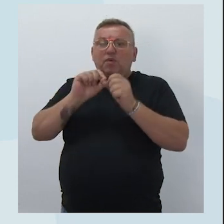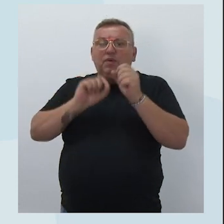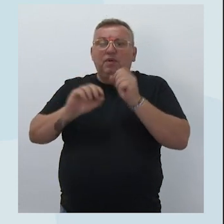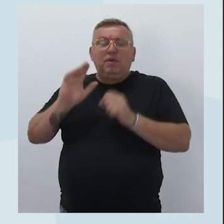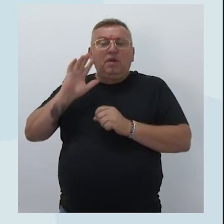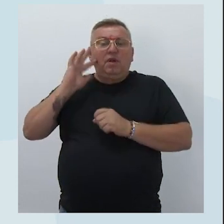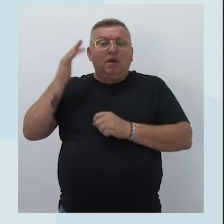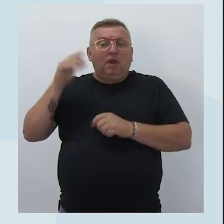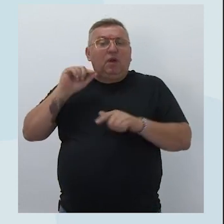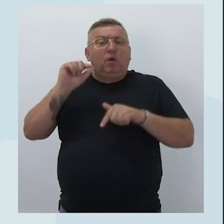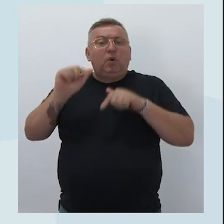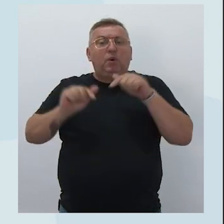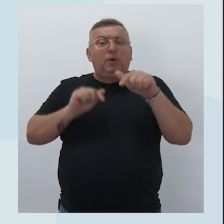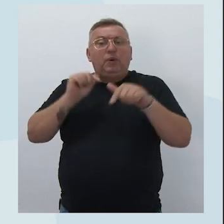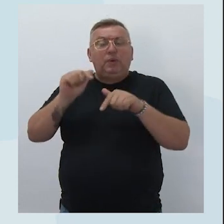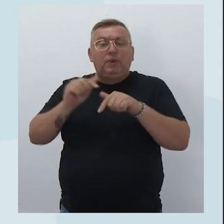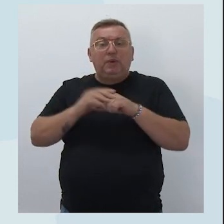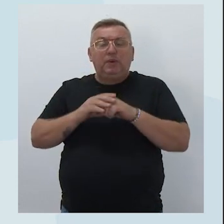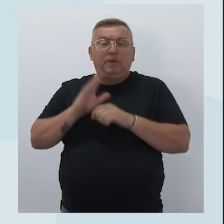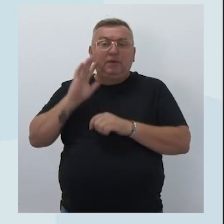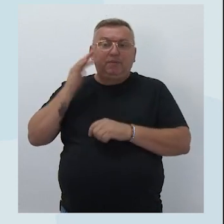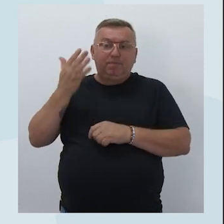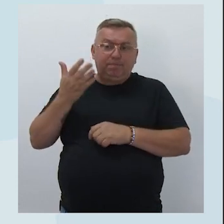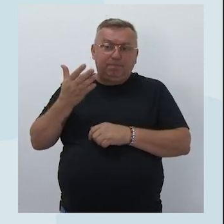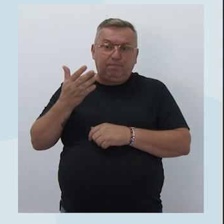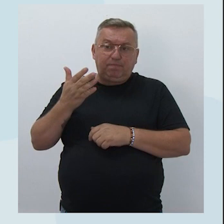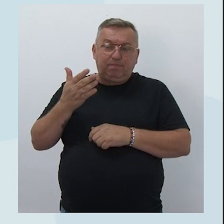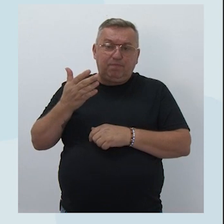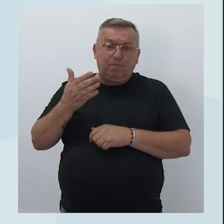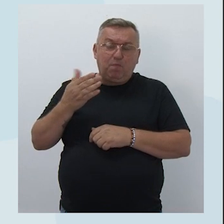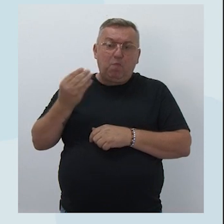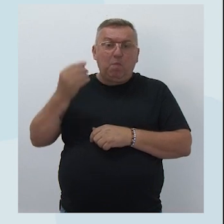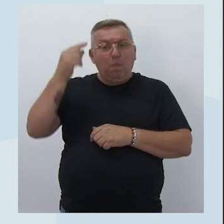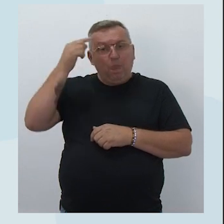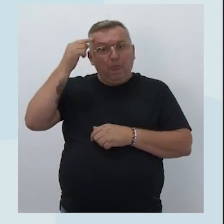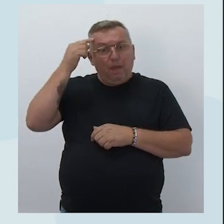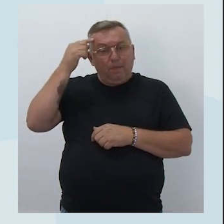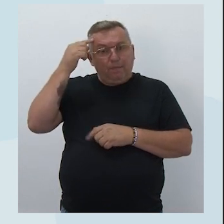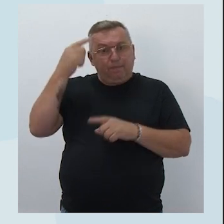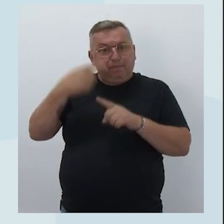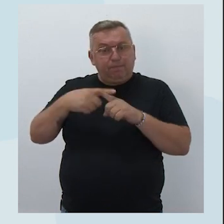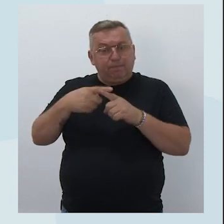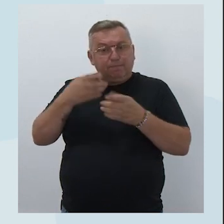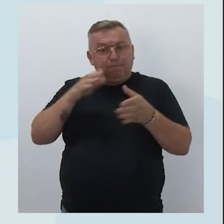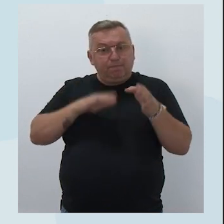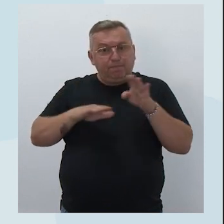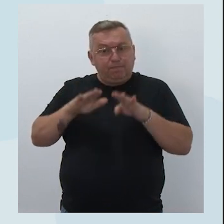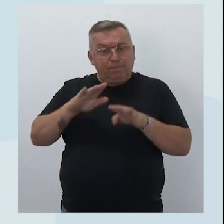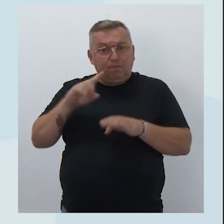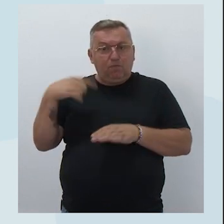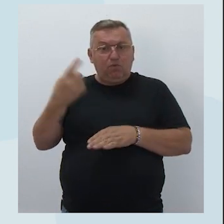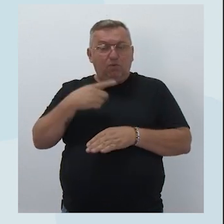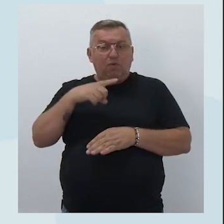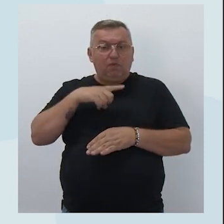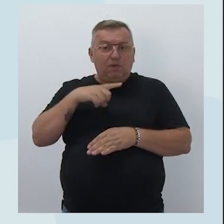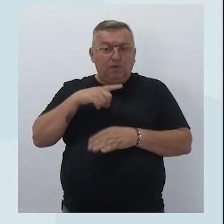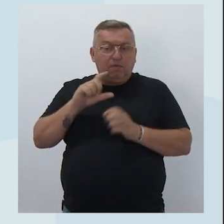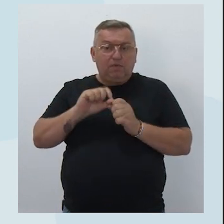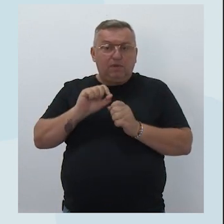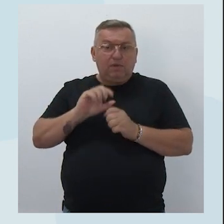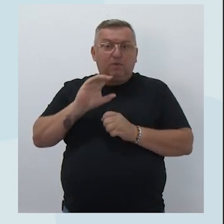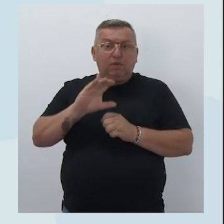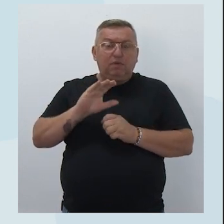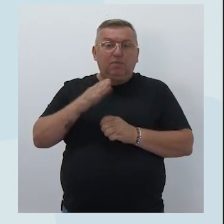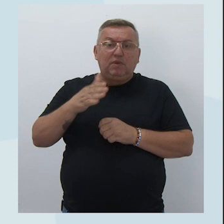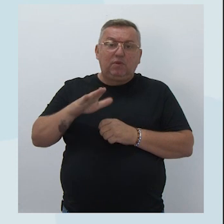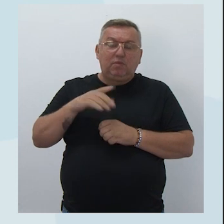resolver o trabalho? Resolver não, né? Como a gente pensa? Porque muito provavelmente nós já estamos fazendo isso mais